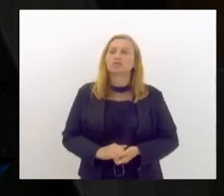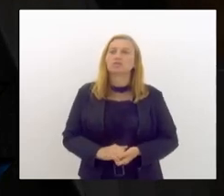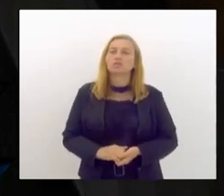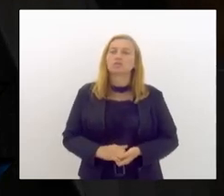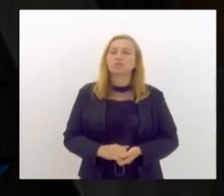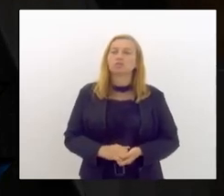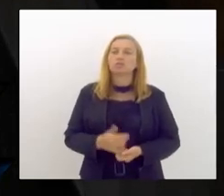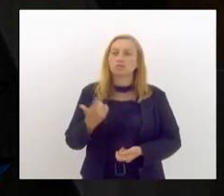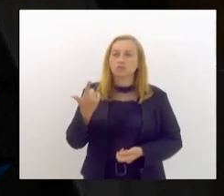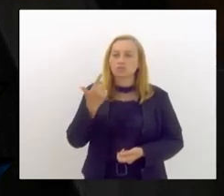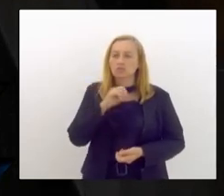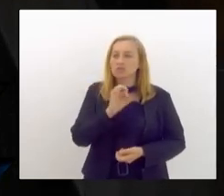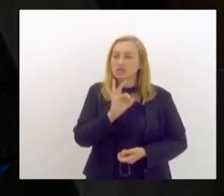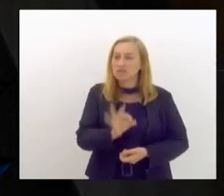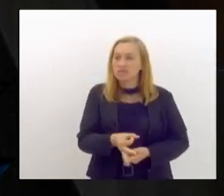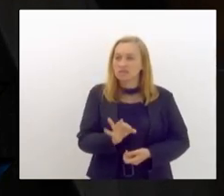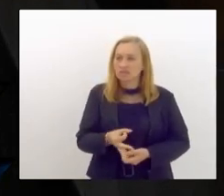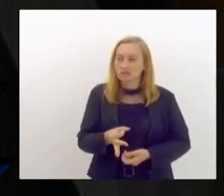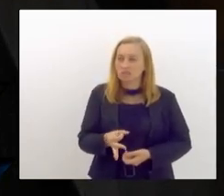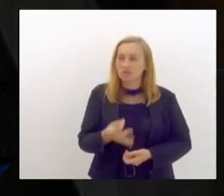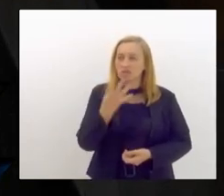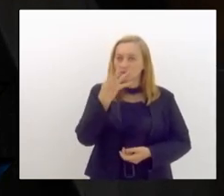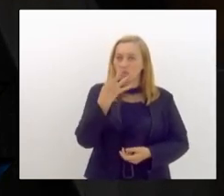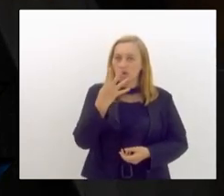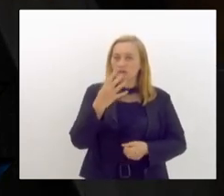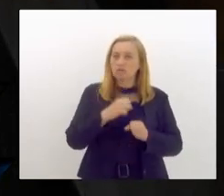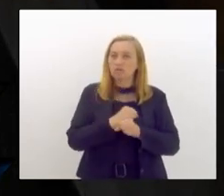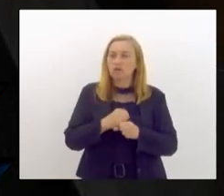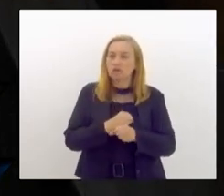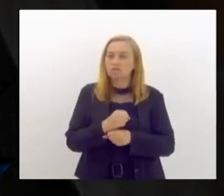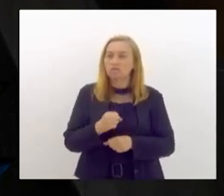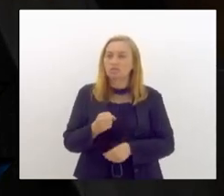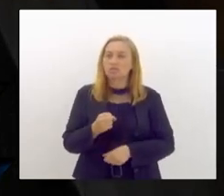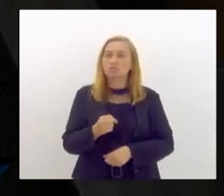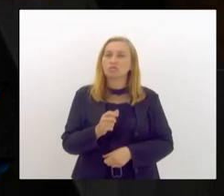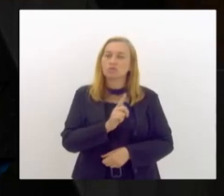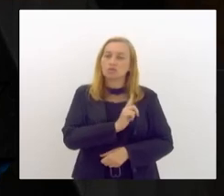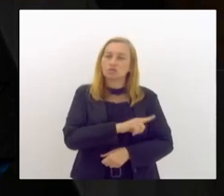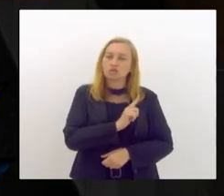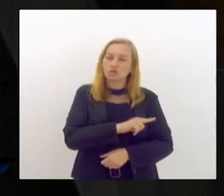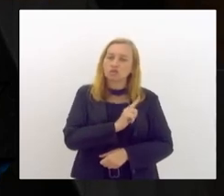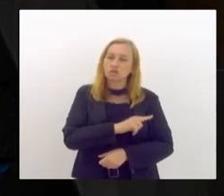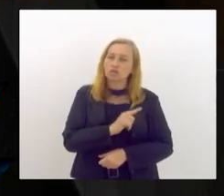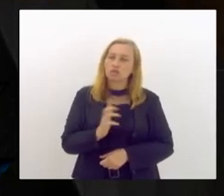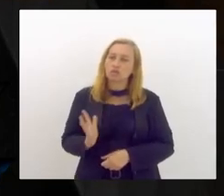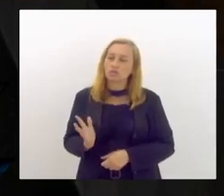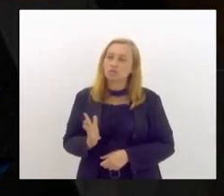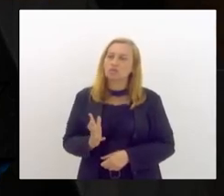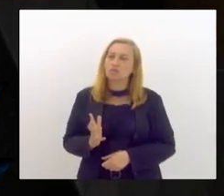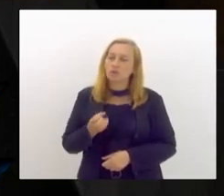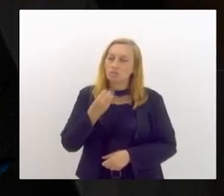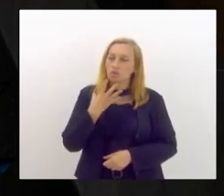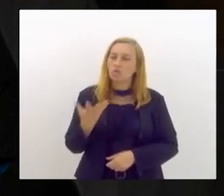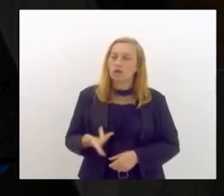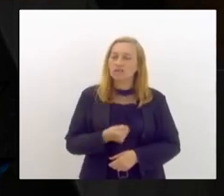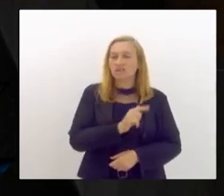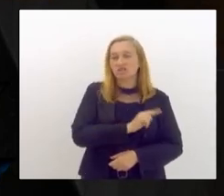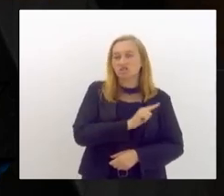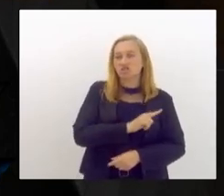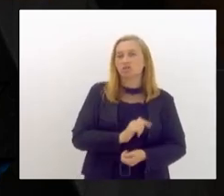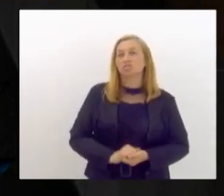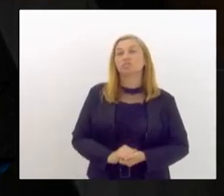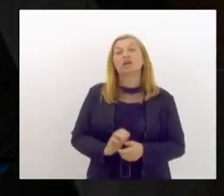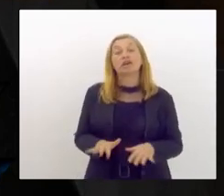ter, seguramente, em 4 anos, que é uma gestão, alguns efeitos mitigados. Então, eu